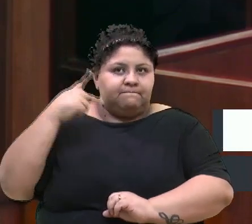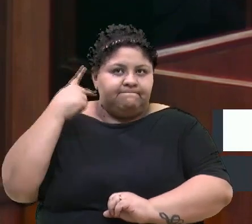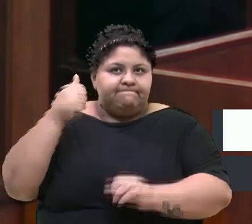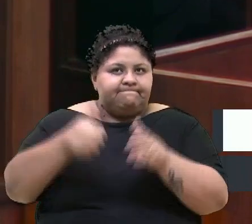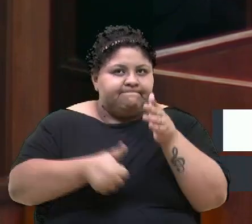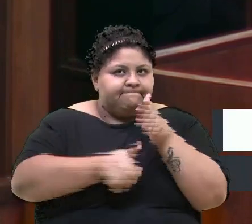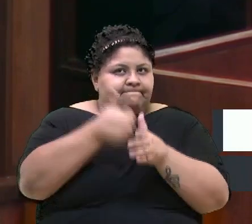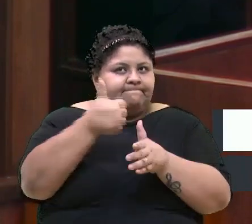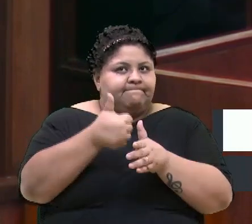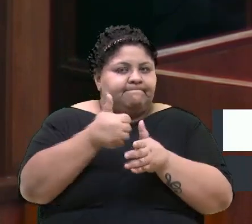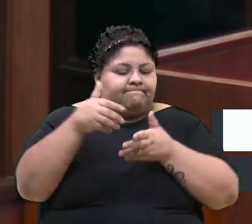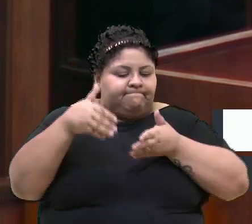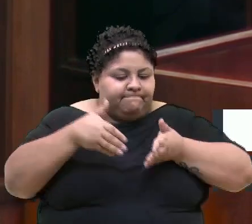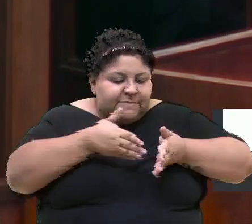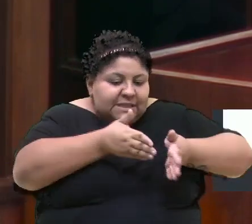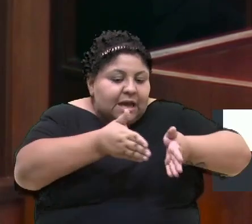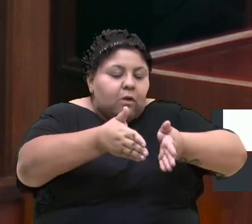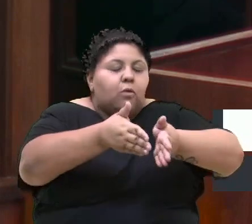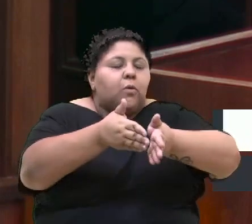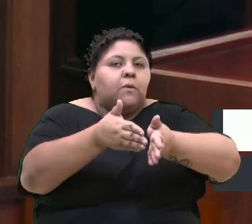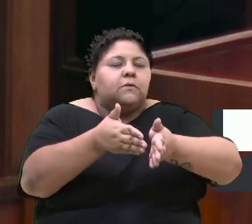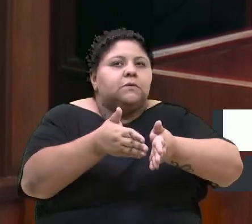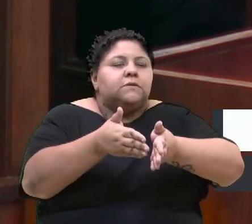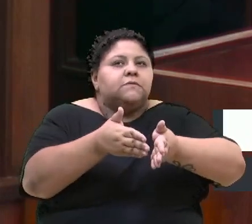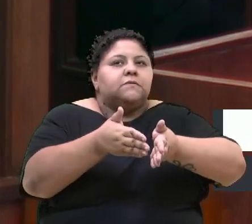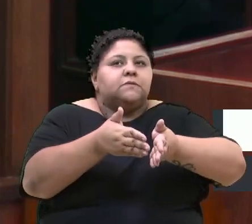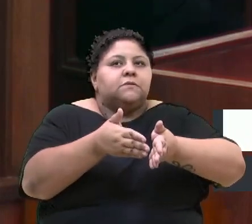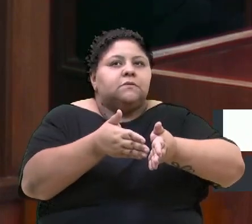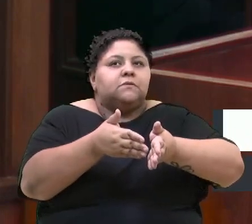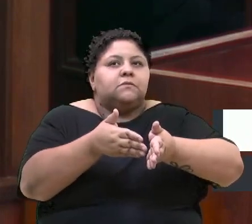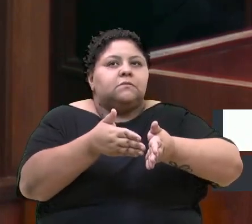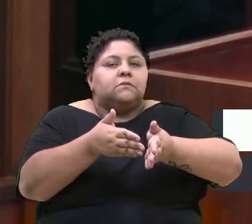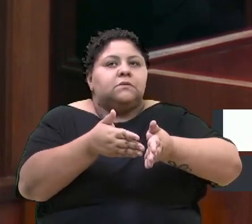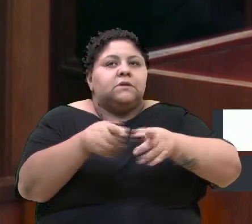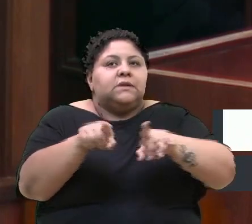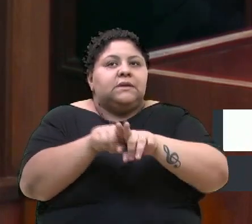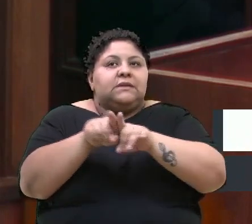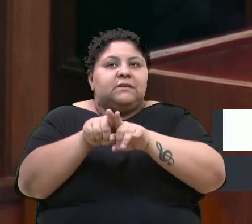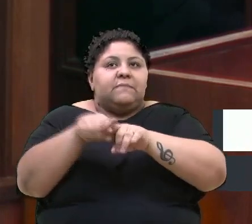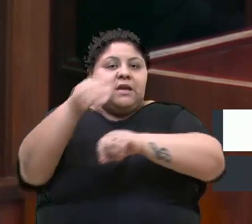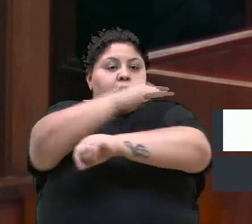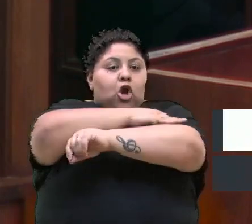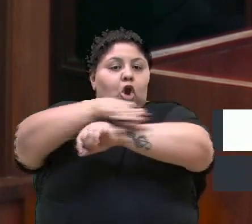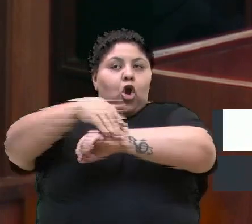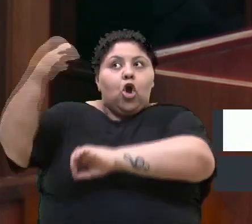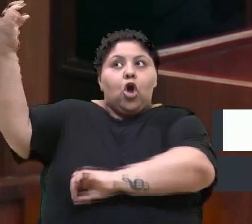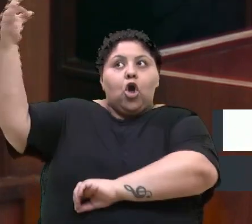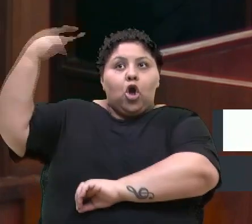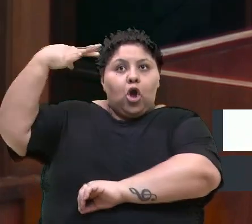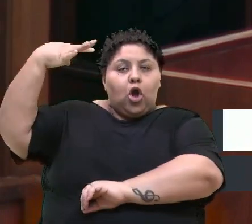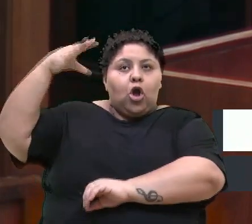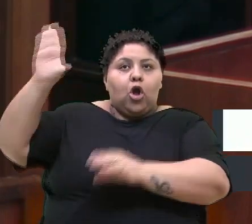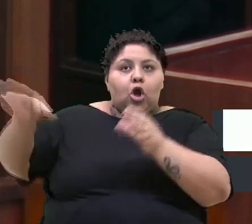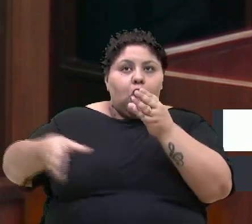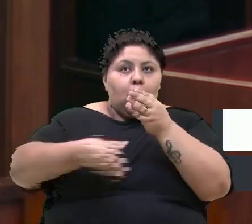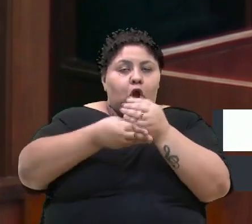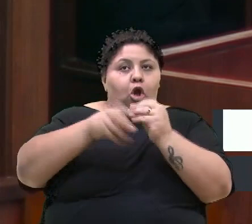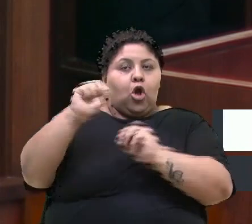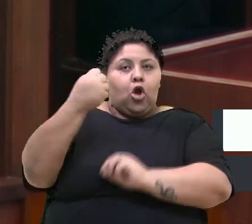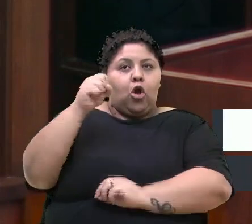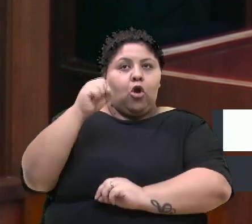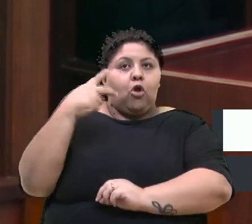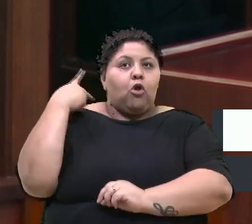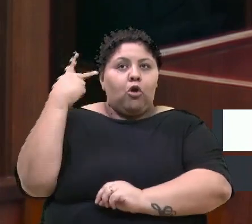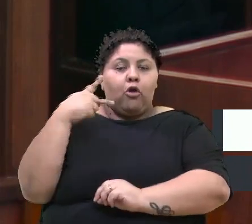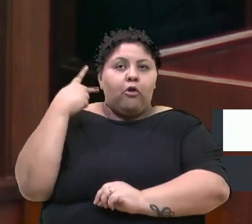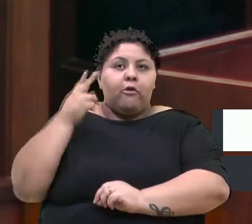da BR-116 e Rota do Sol. É composto sempre por 8 vereadores, sempre